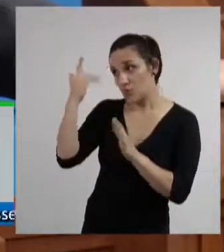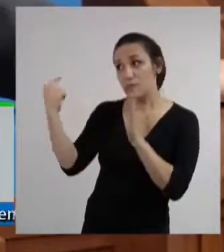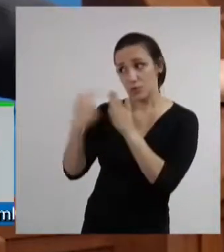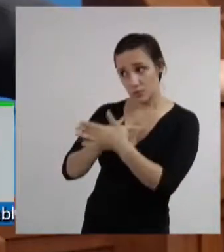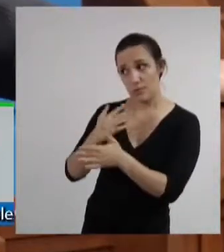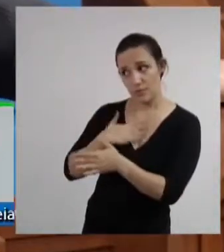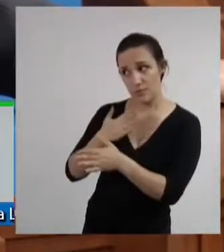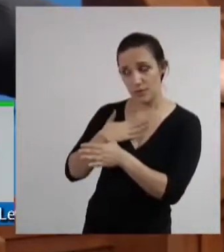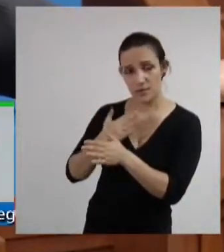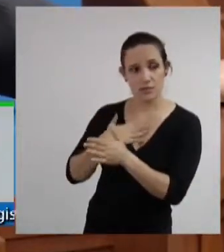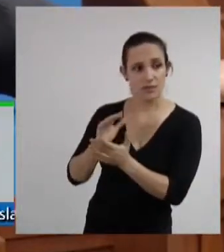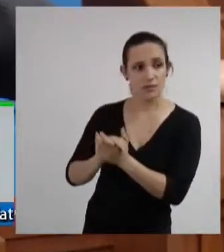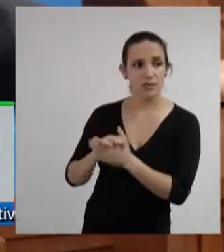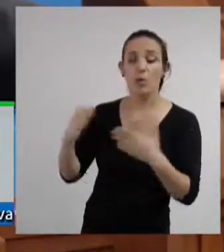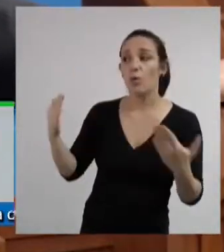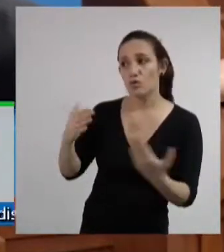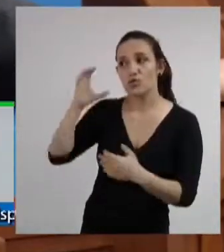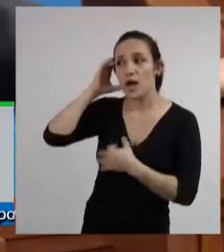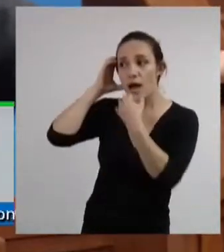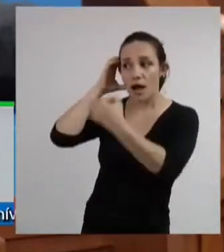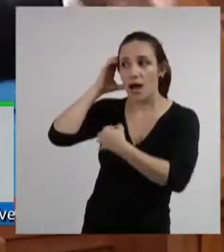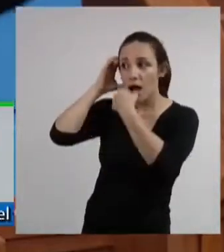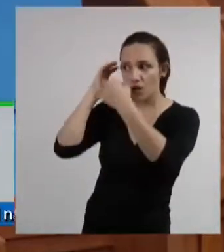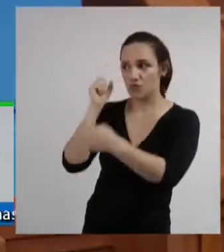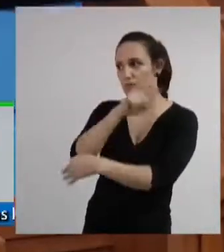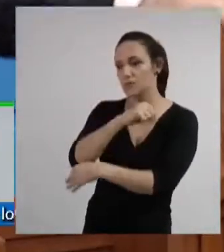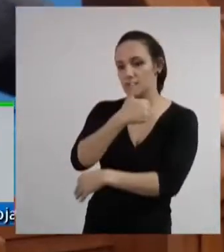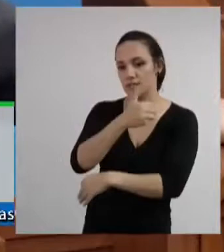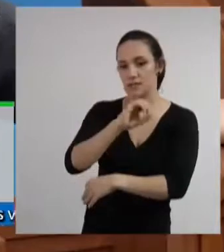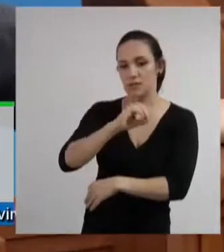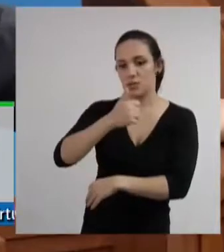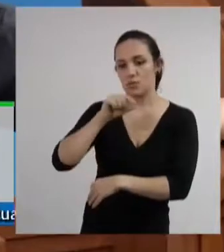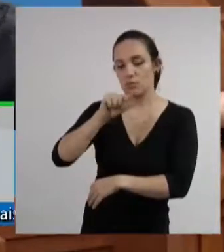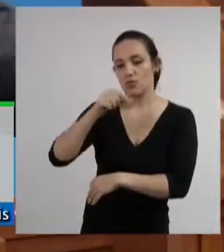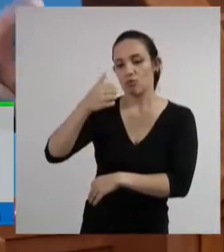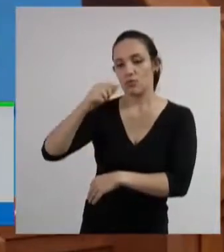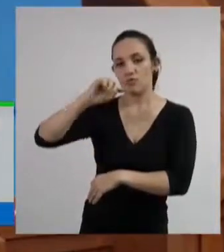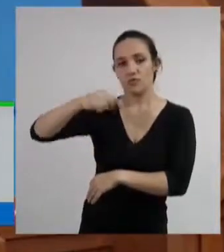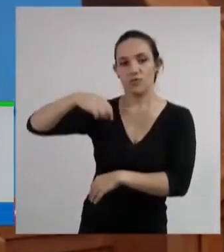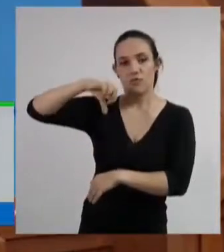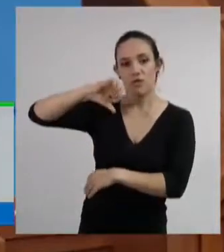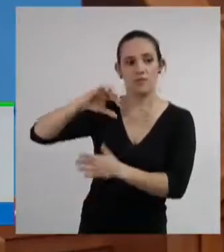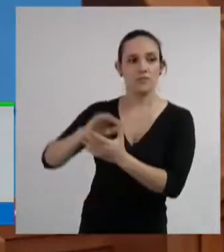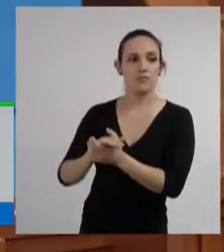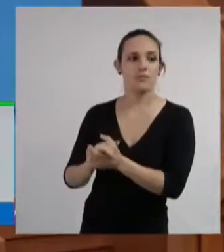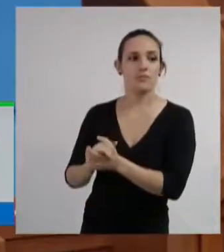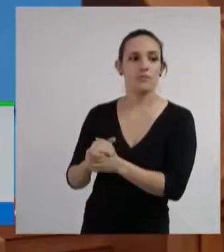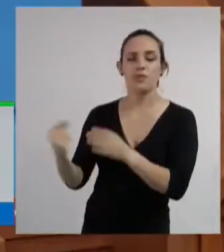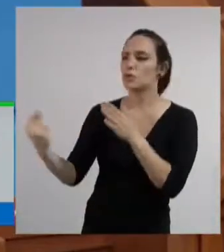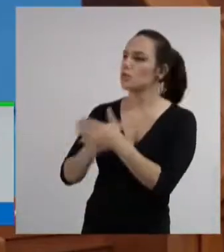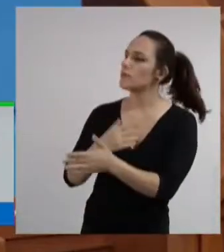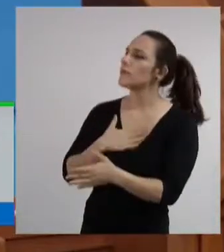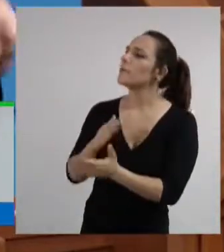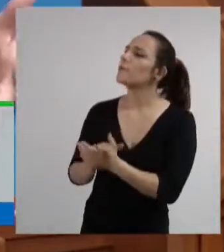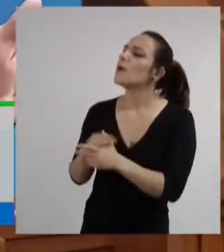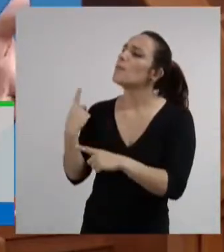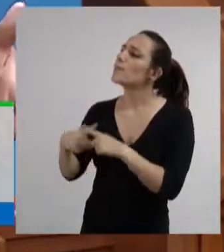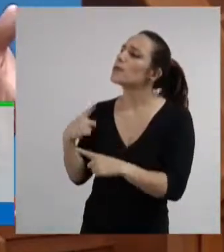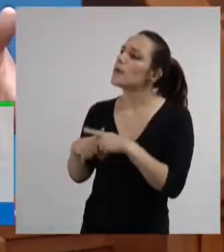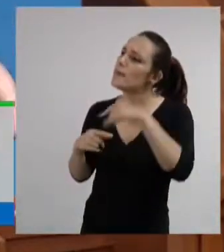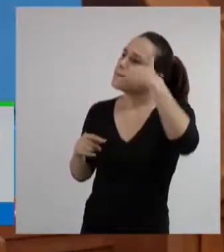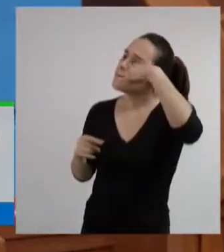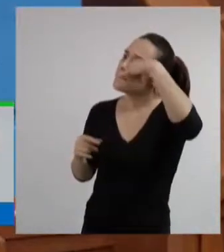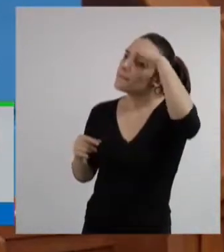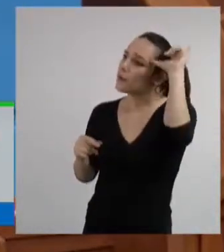perguntou ao vivo na rádio lá do 101.9 do Pedro de Paulo. Por que o boi lá no Paraguai é